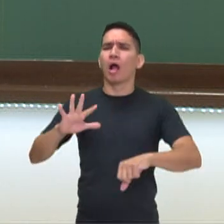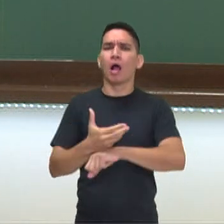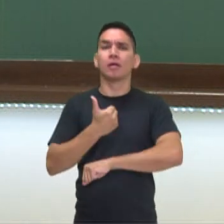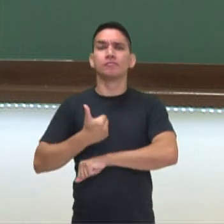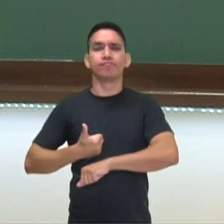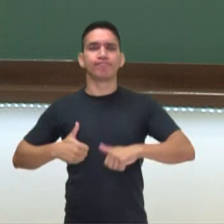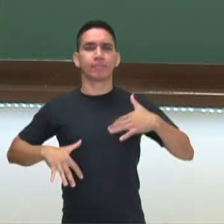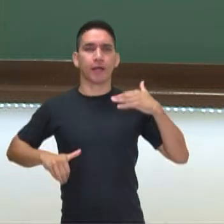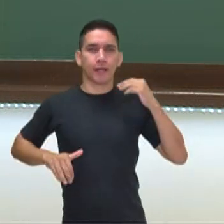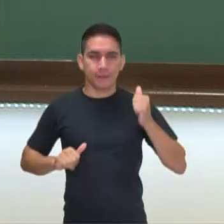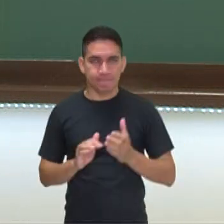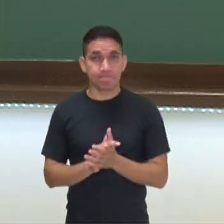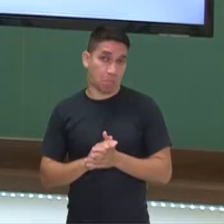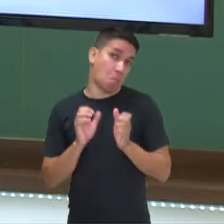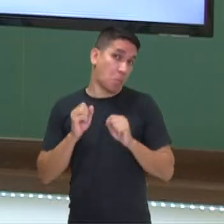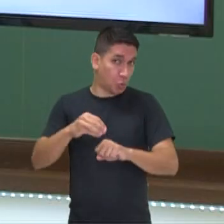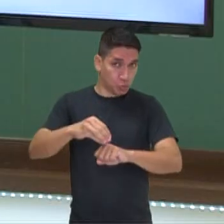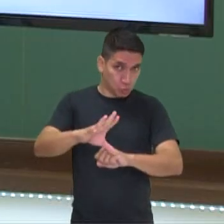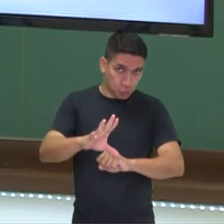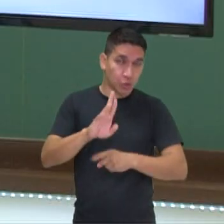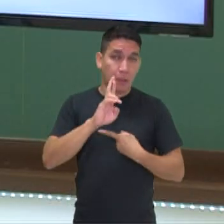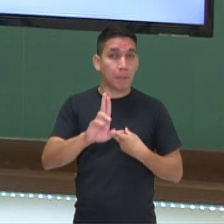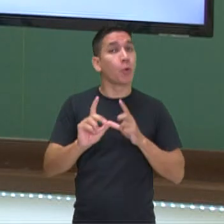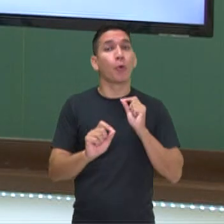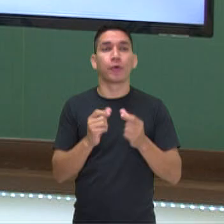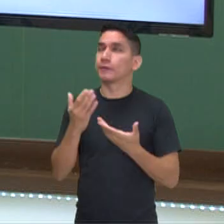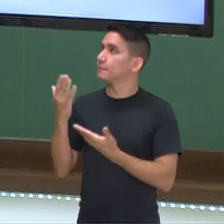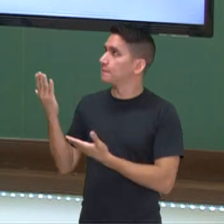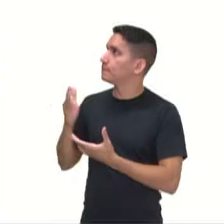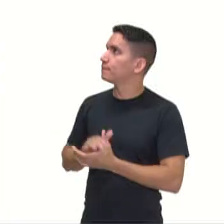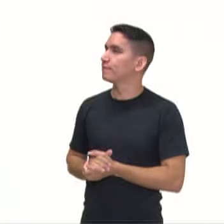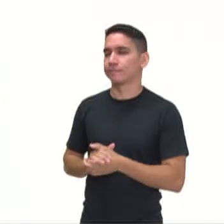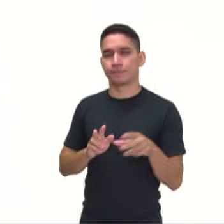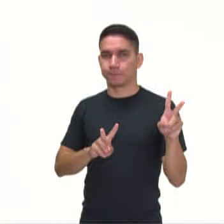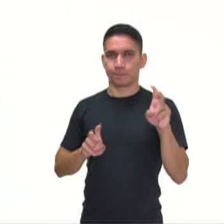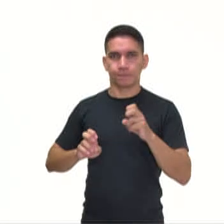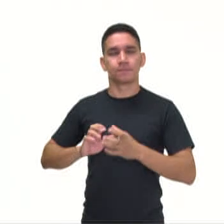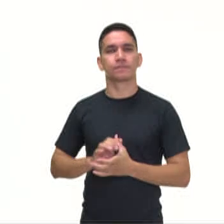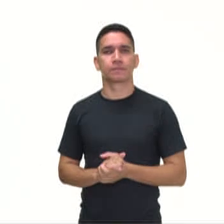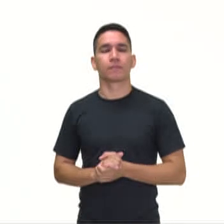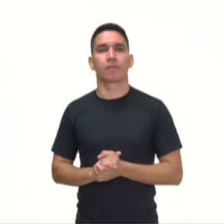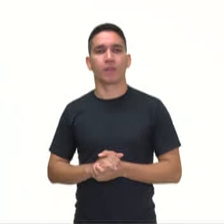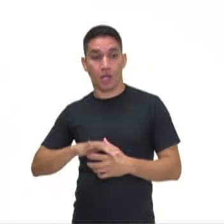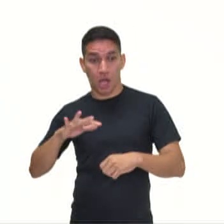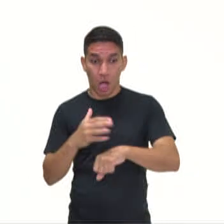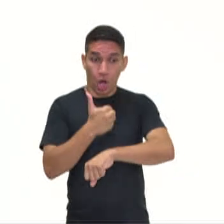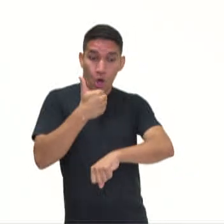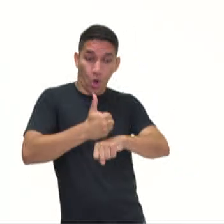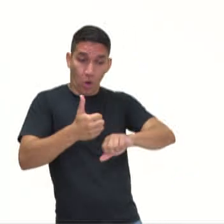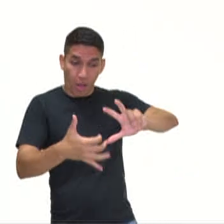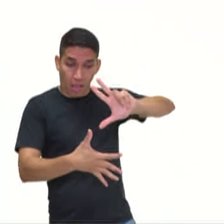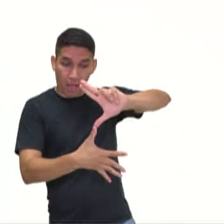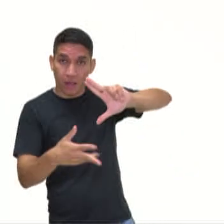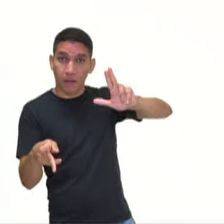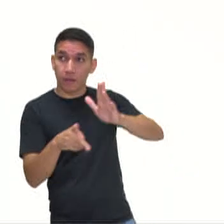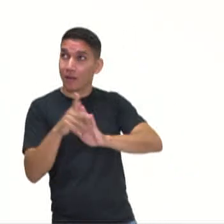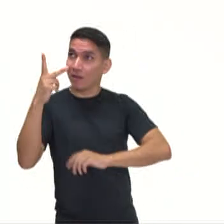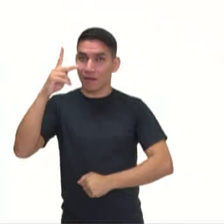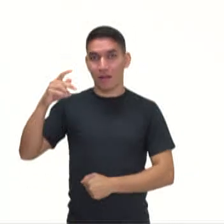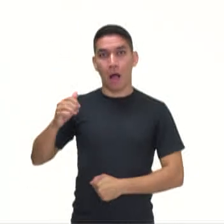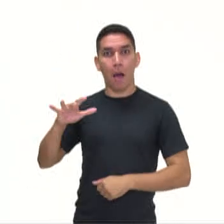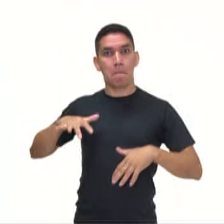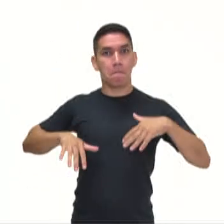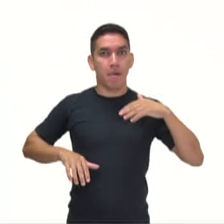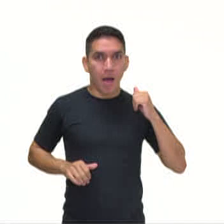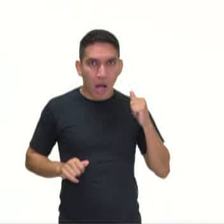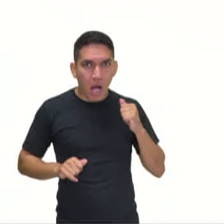uma possibilidade de resposta para vocês. A conquista da América pela Espanha no século XVI foi um processo